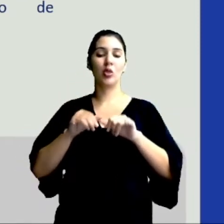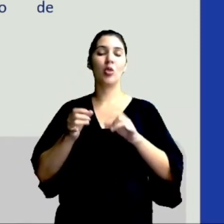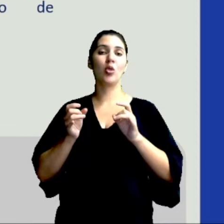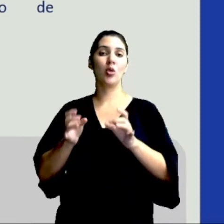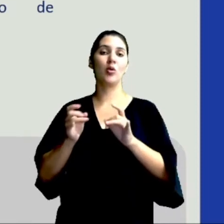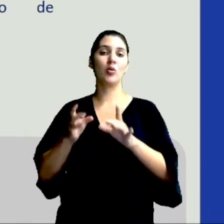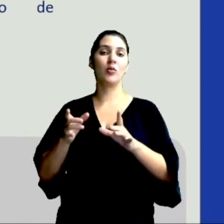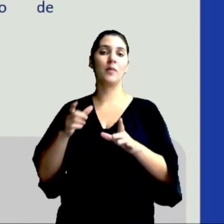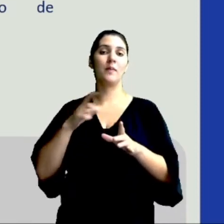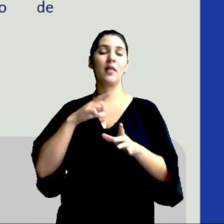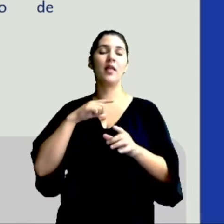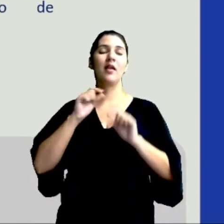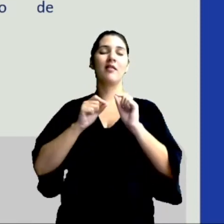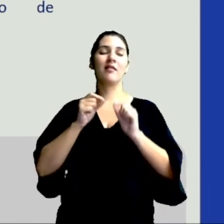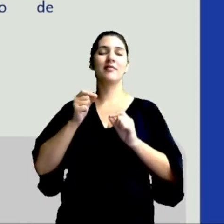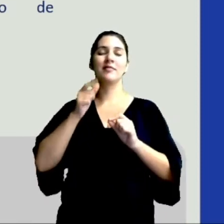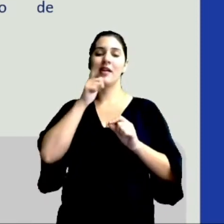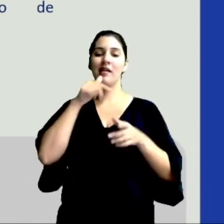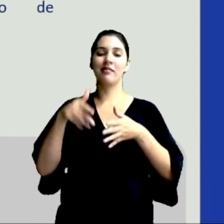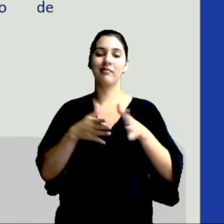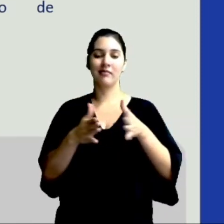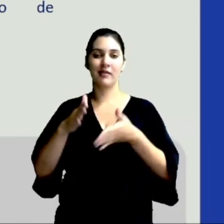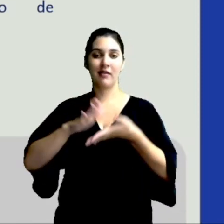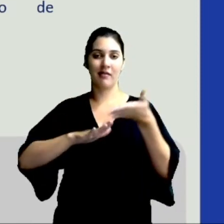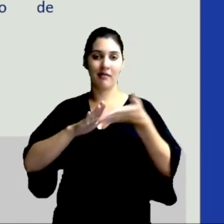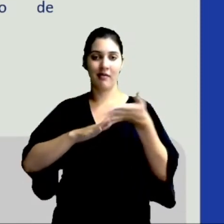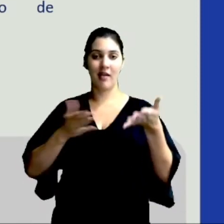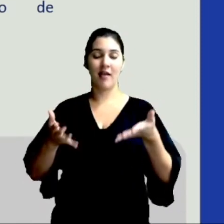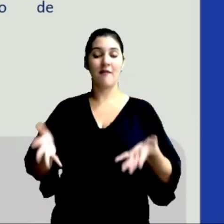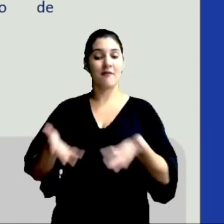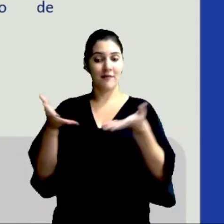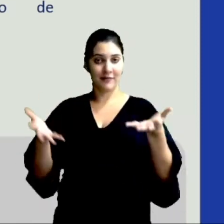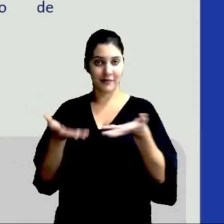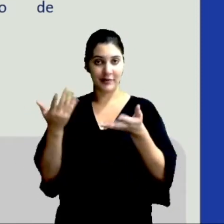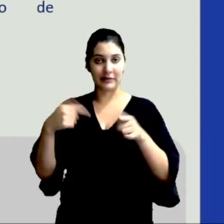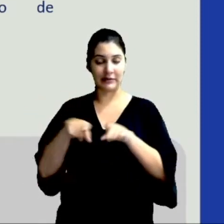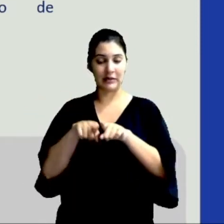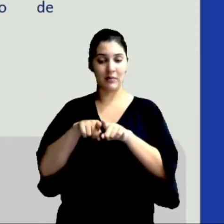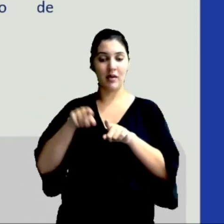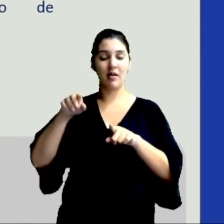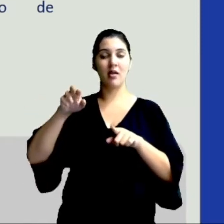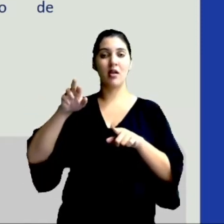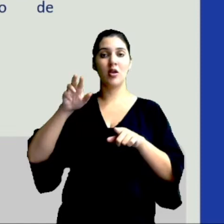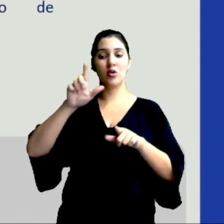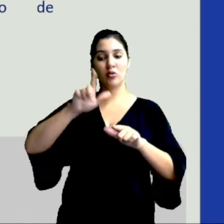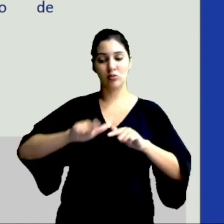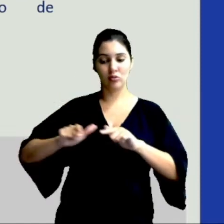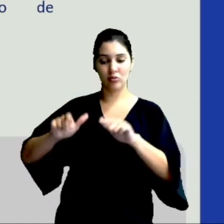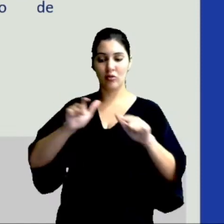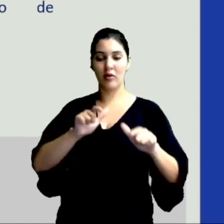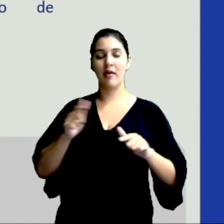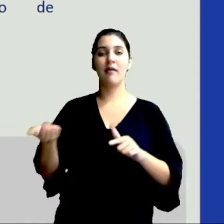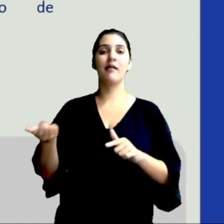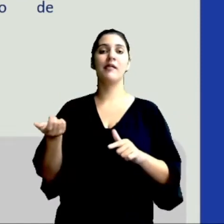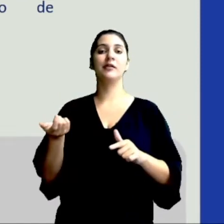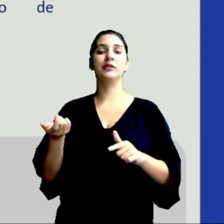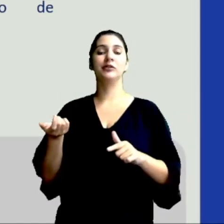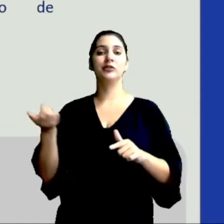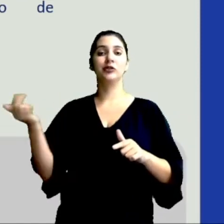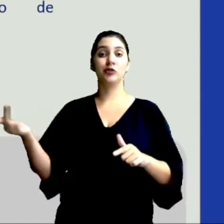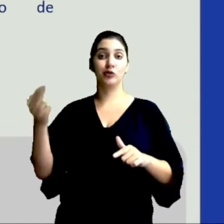feito por rotas marítimas, então o litoral é bastante favorável, e nessa região aí do Iraque, ali próximo àquela região, né,